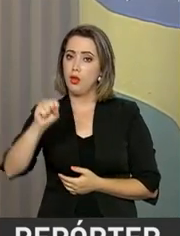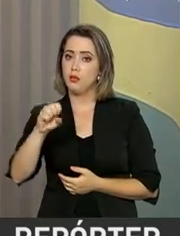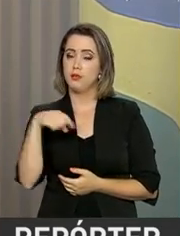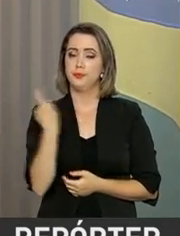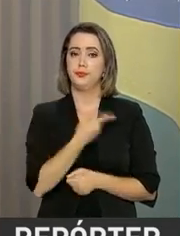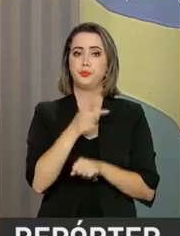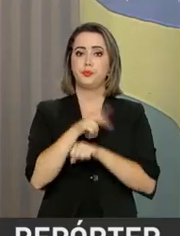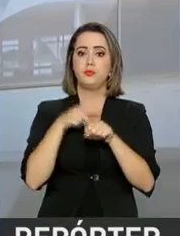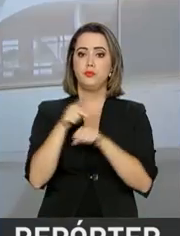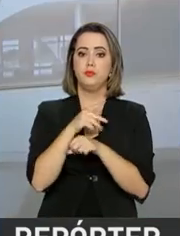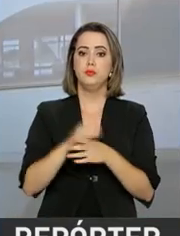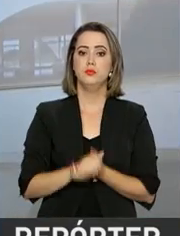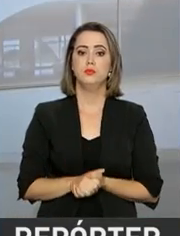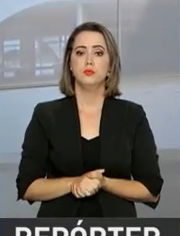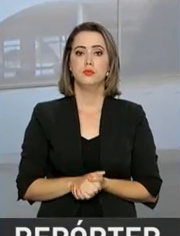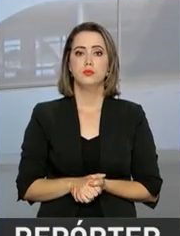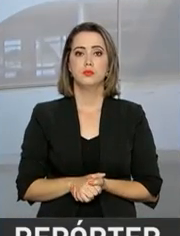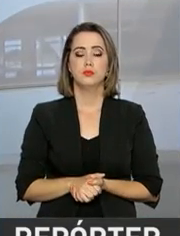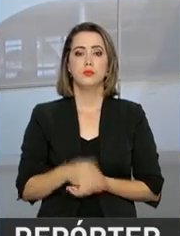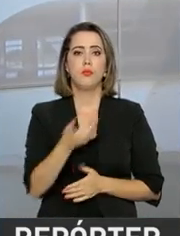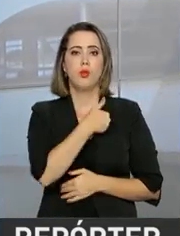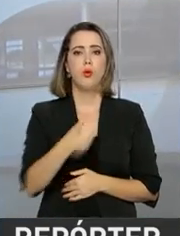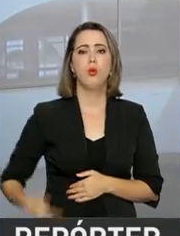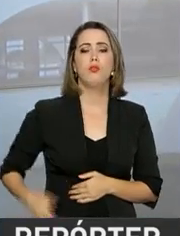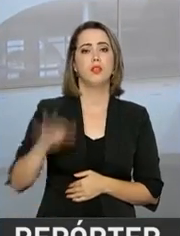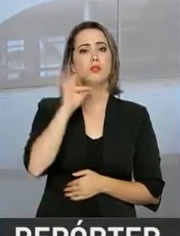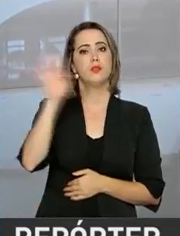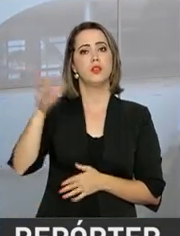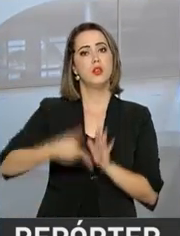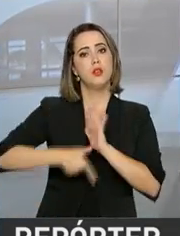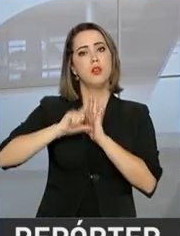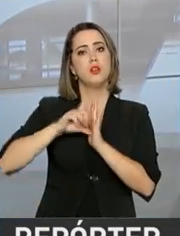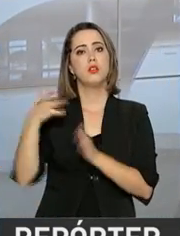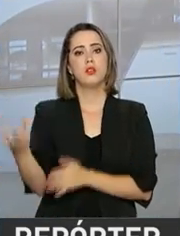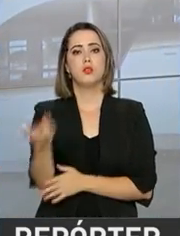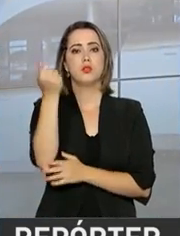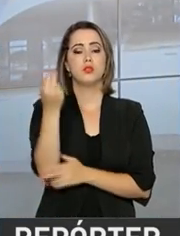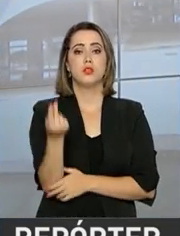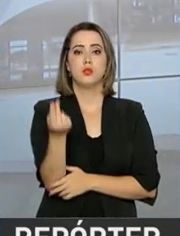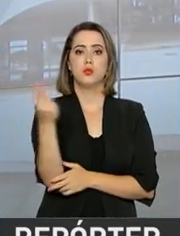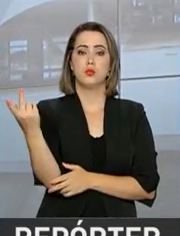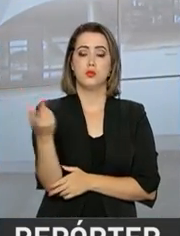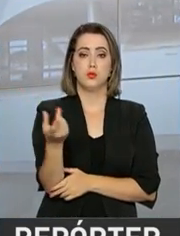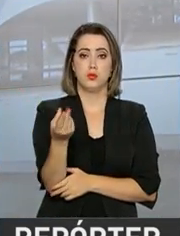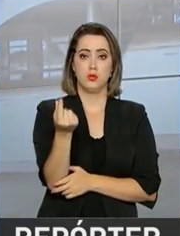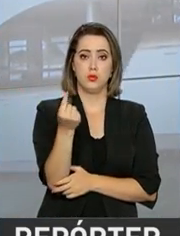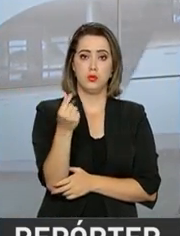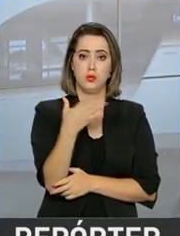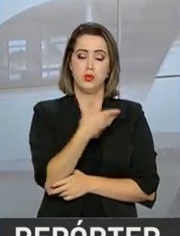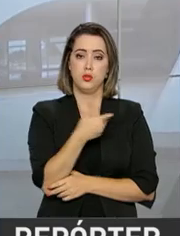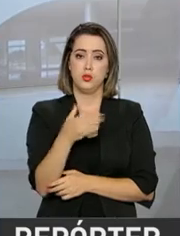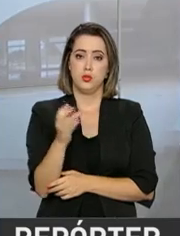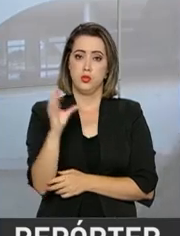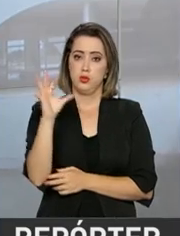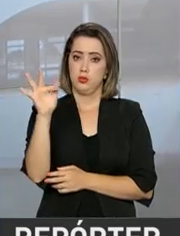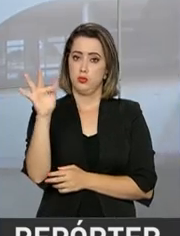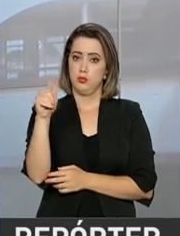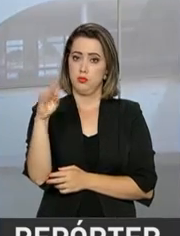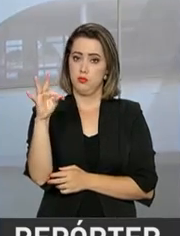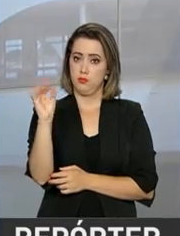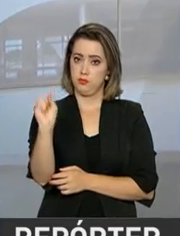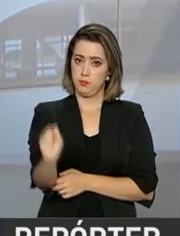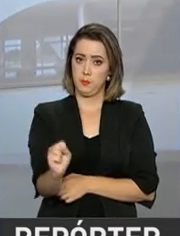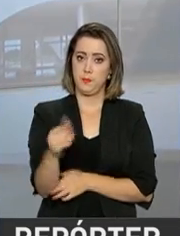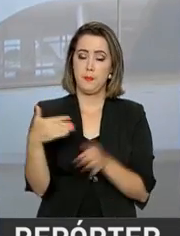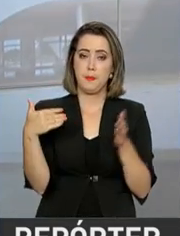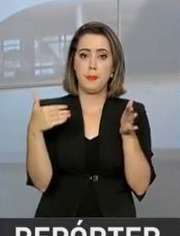nosso país. O governo federal antecipou o saque do segundo lote das contas inativas do Fundo de Garantia